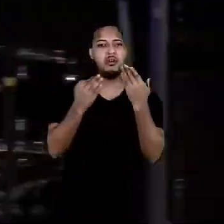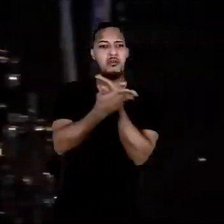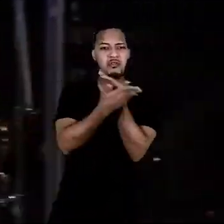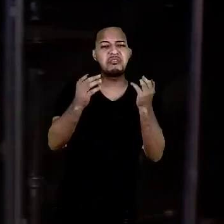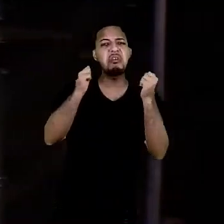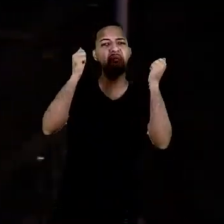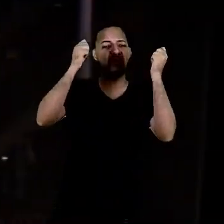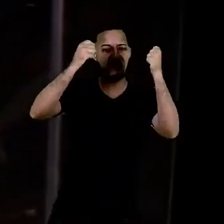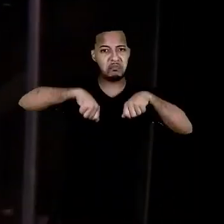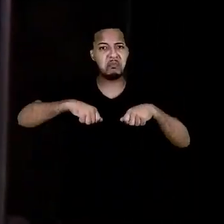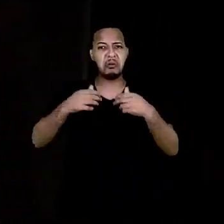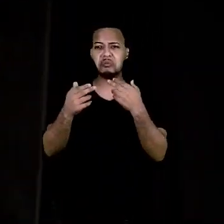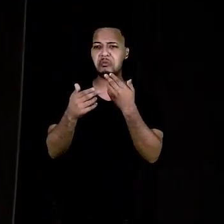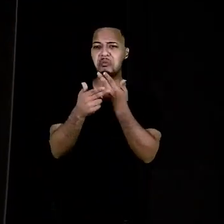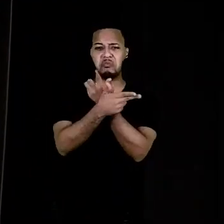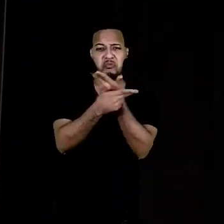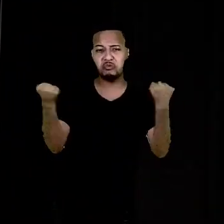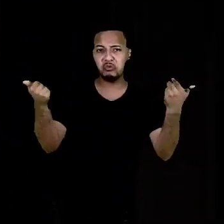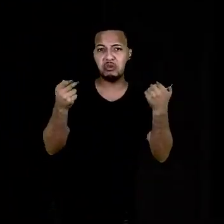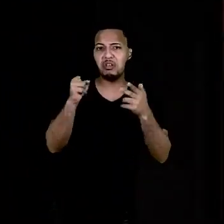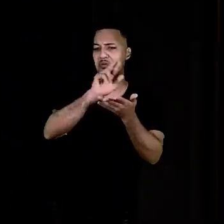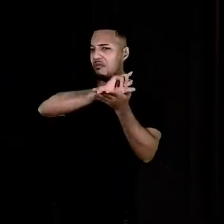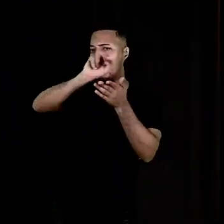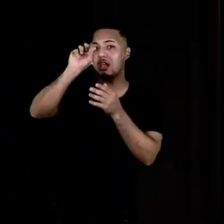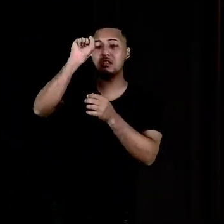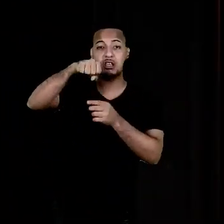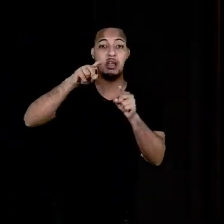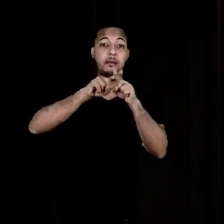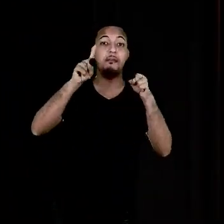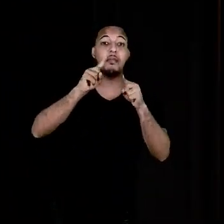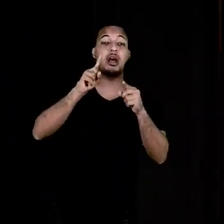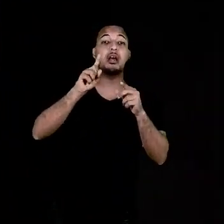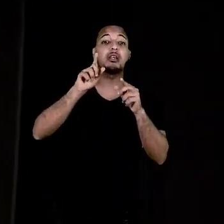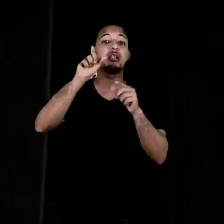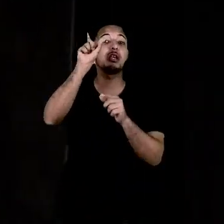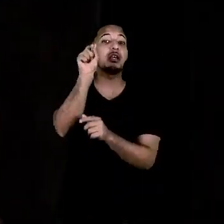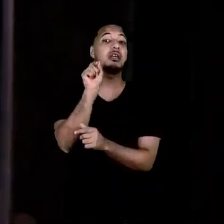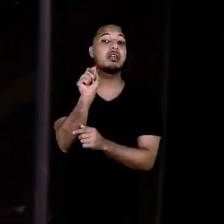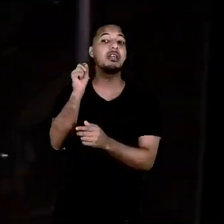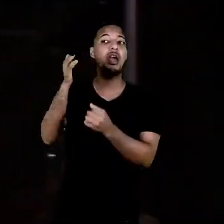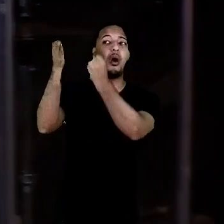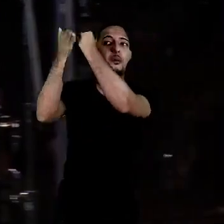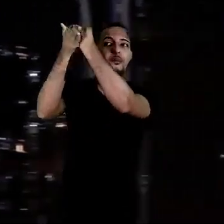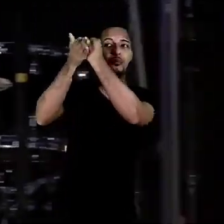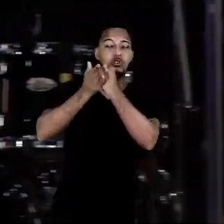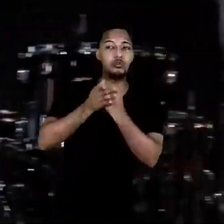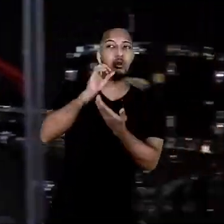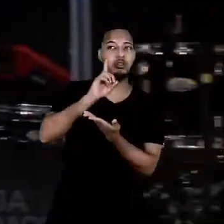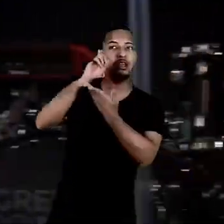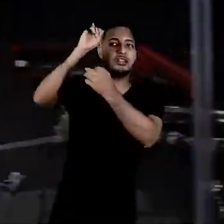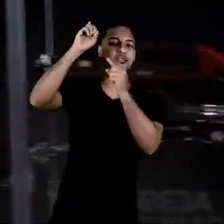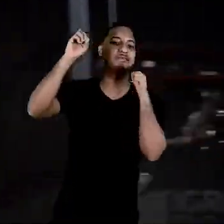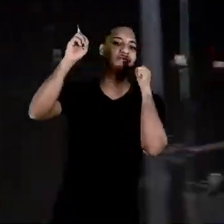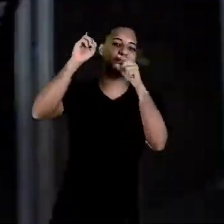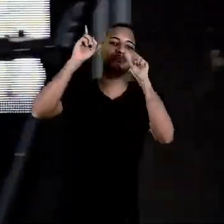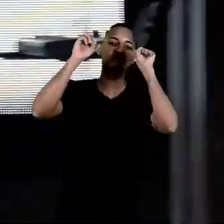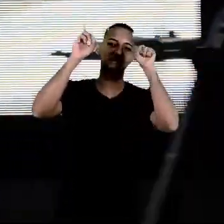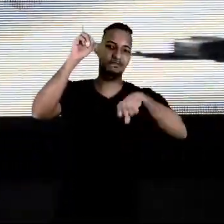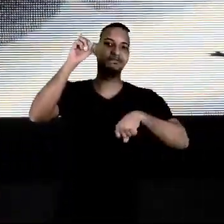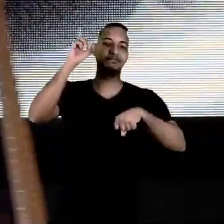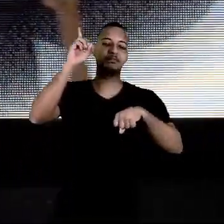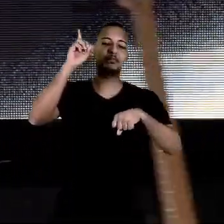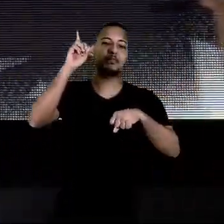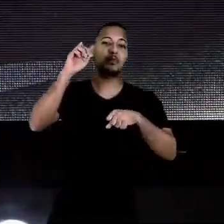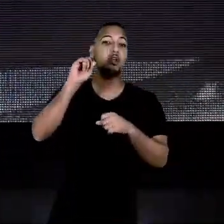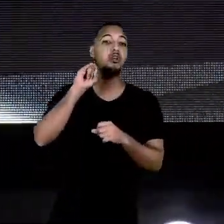mas quem te fortalece é Ele. Você pode vencer? Pode, mas você tem que entender que você só vencerá